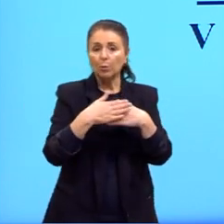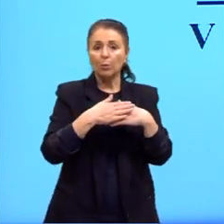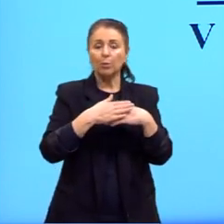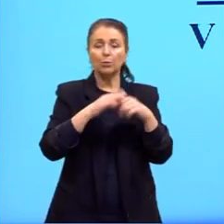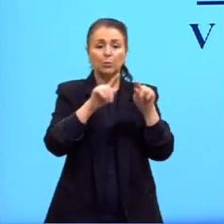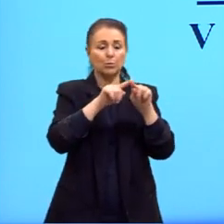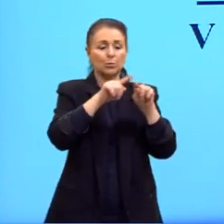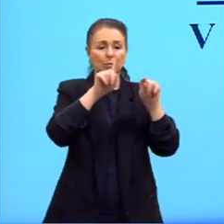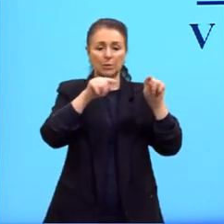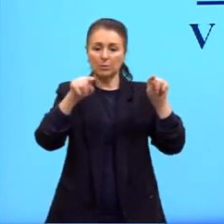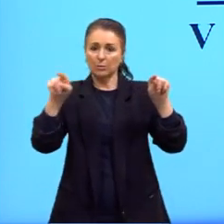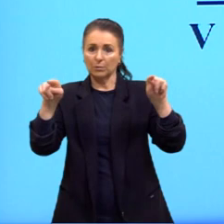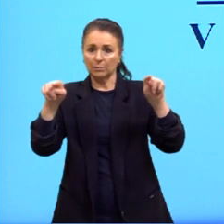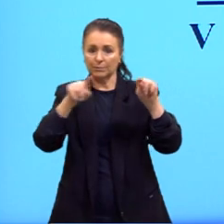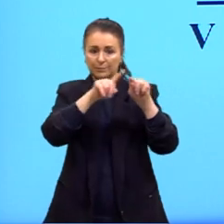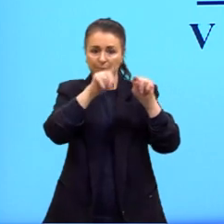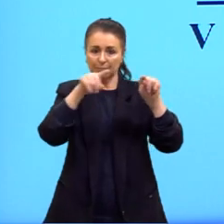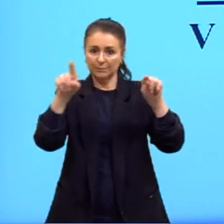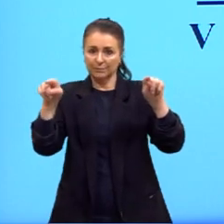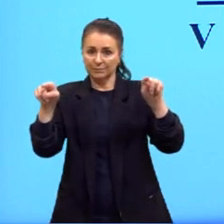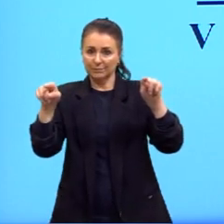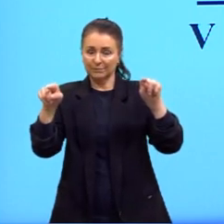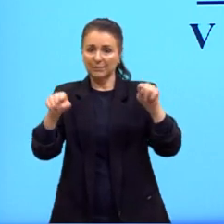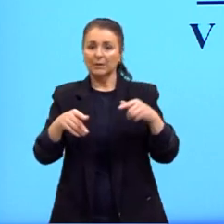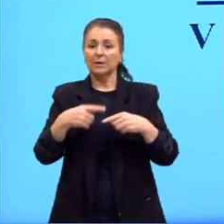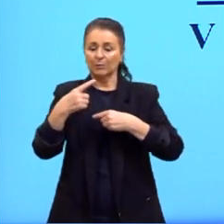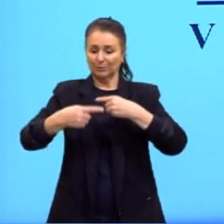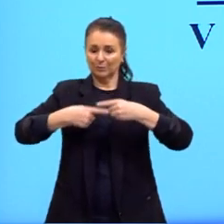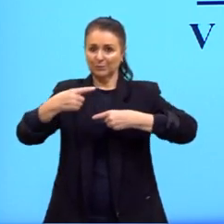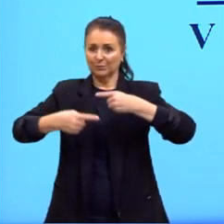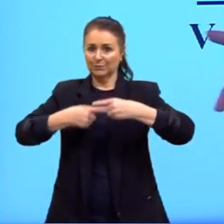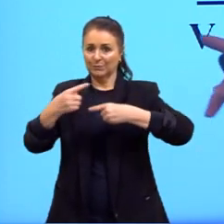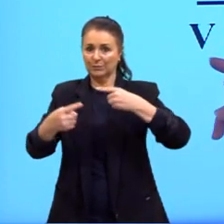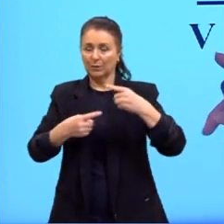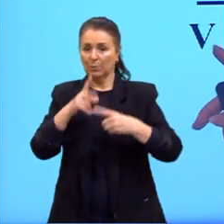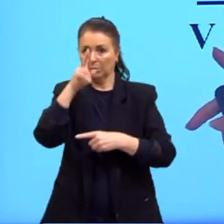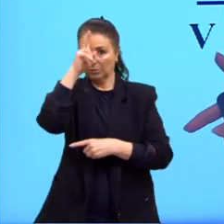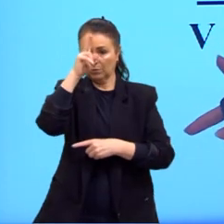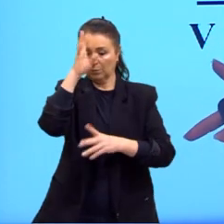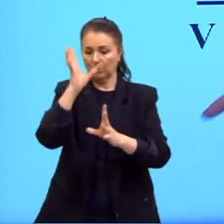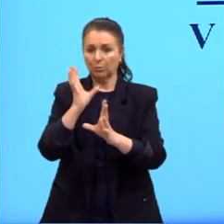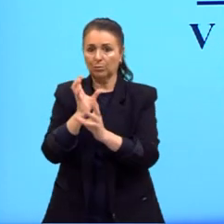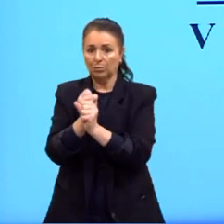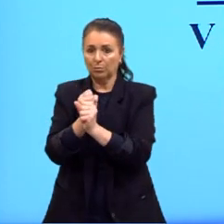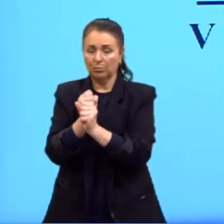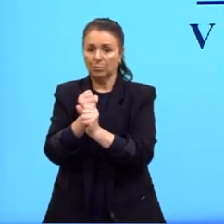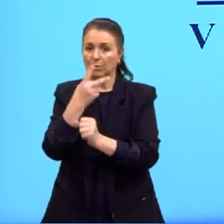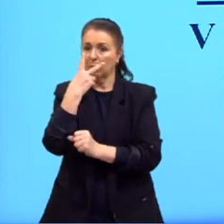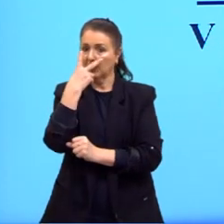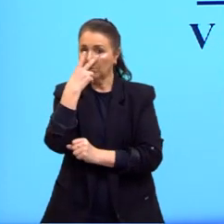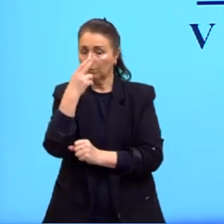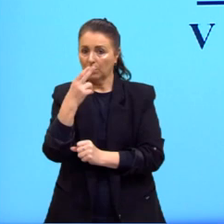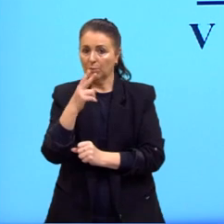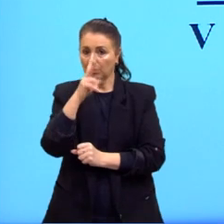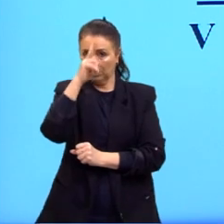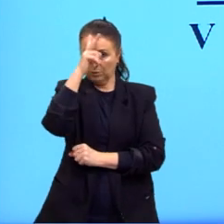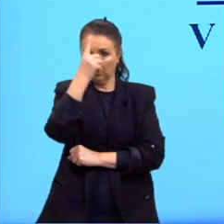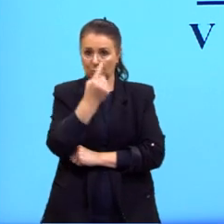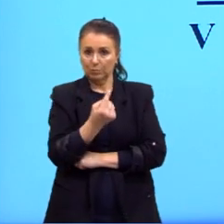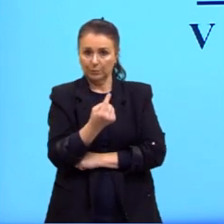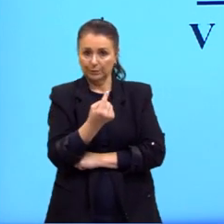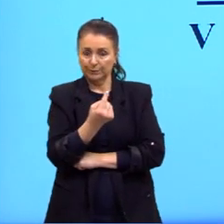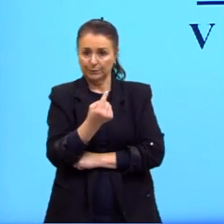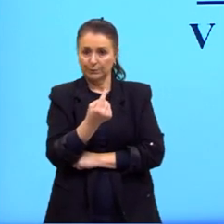aquecendo que não é um beijo para ela tá então atenção Total ela vai ser igual atenção um